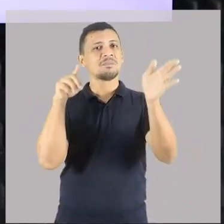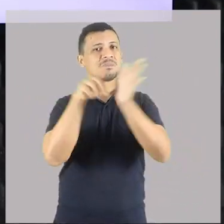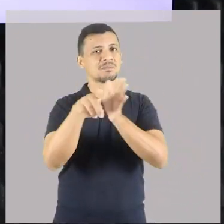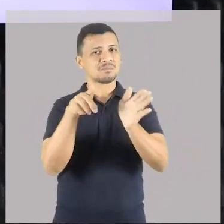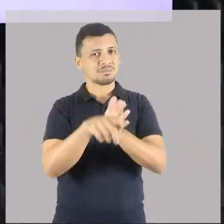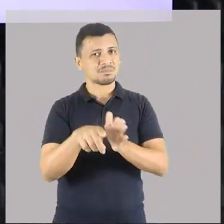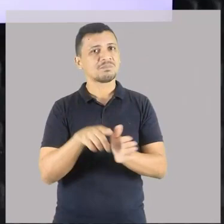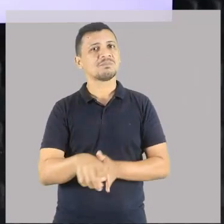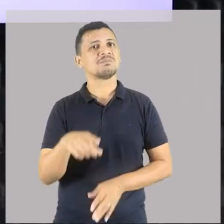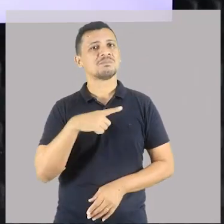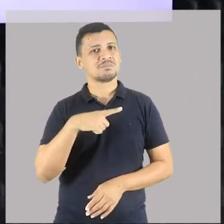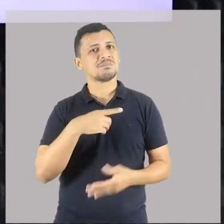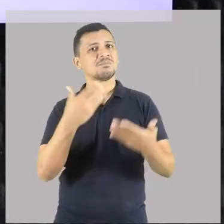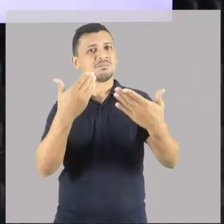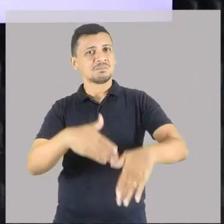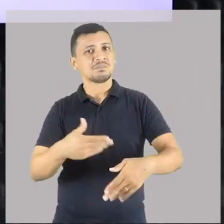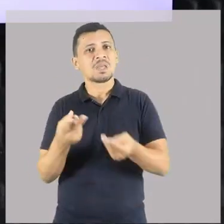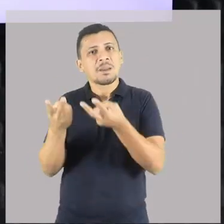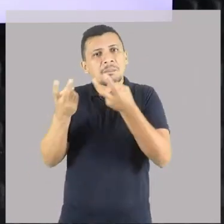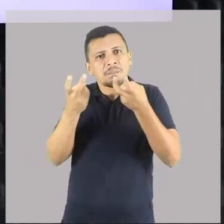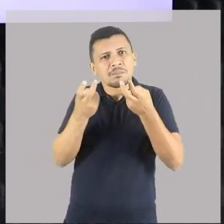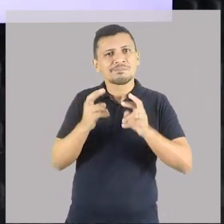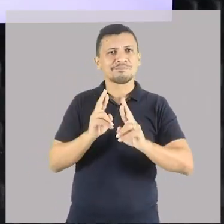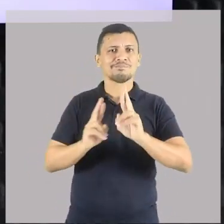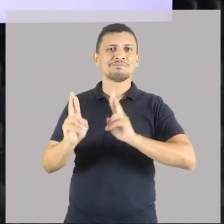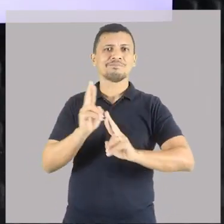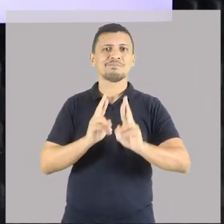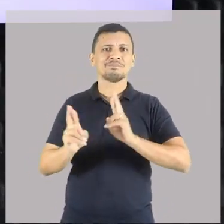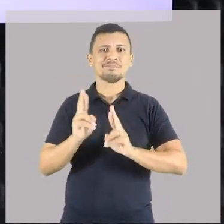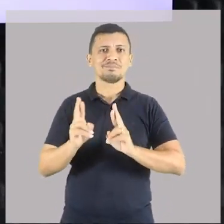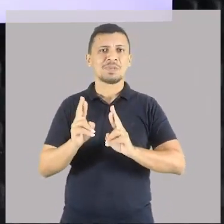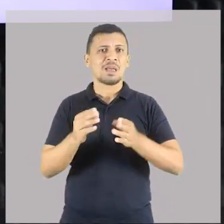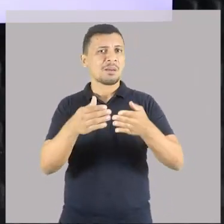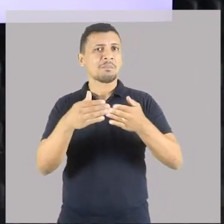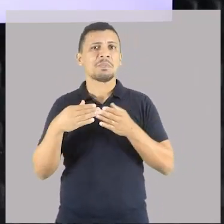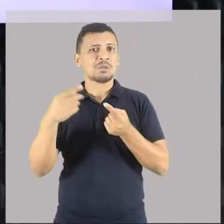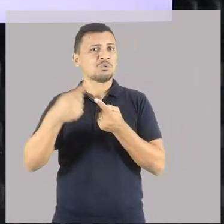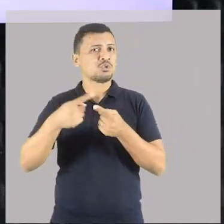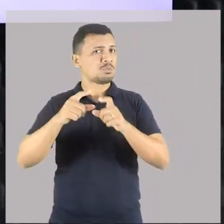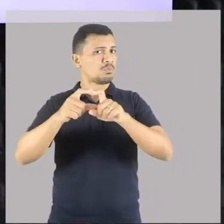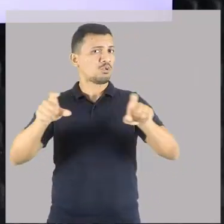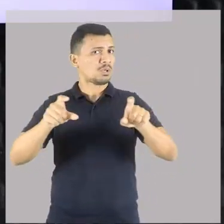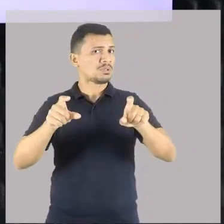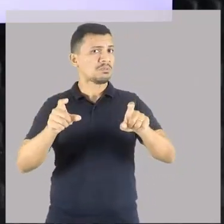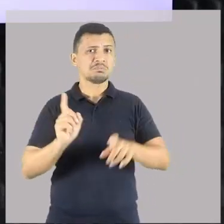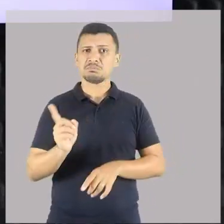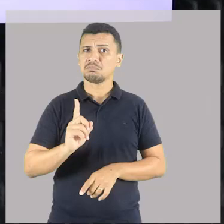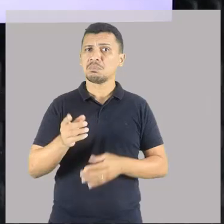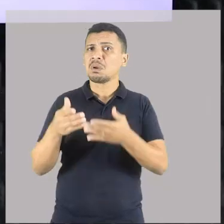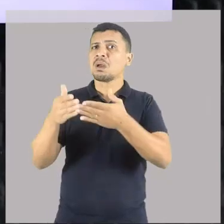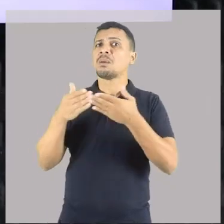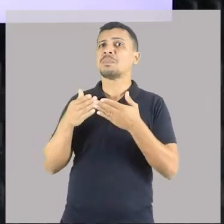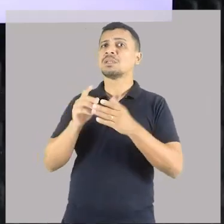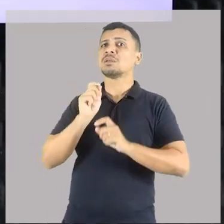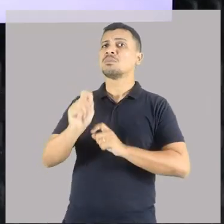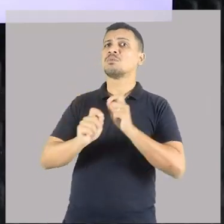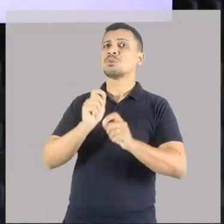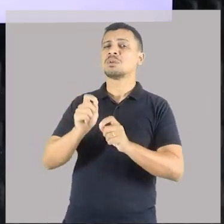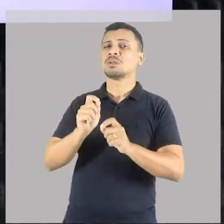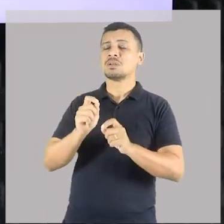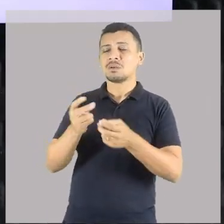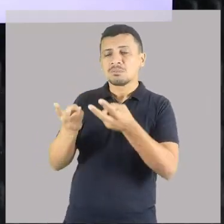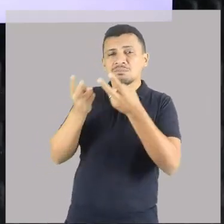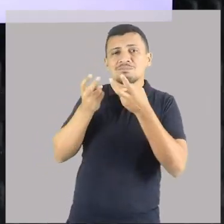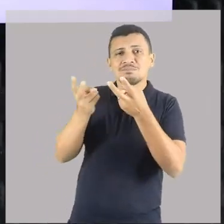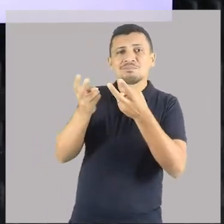de sentido, para você perceber a relação. Às vezes eles nem pedem a classificação da oração, eles só querem que você perceba se há uma relação